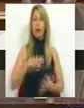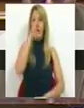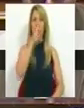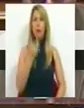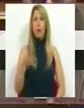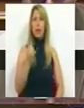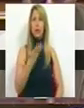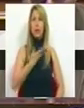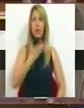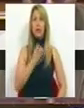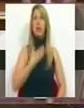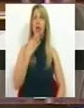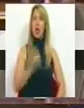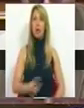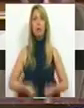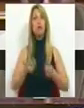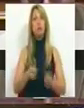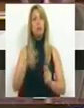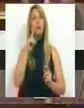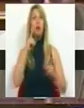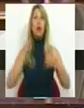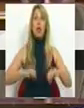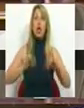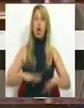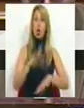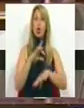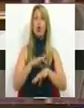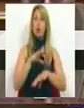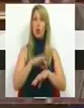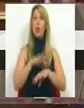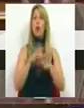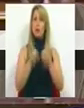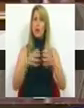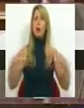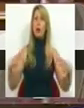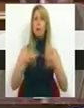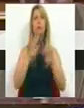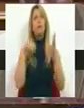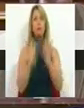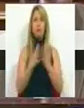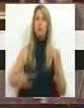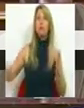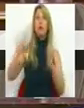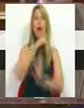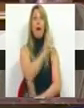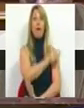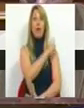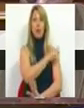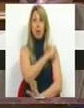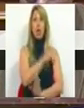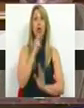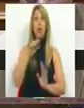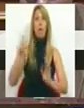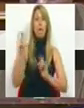e CDS apostaram na prevenção da doença e aumentaram significativamente a cobertura vacinal do país, apesar das